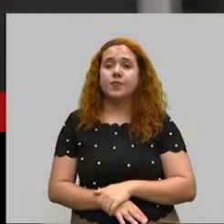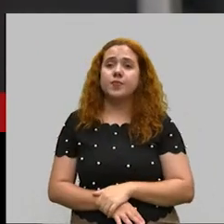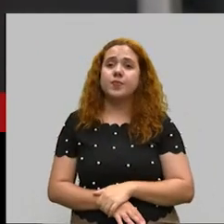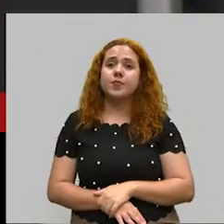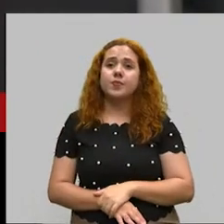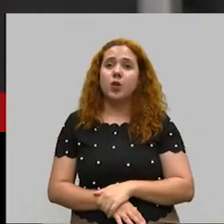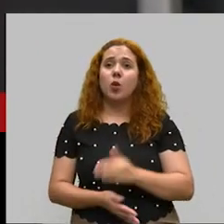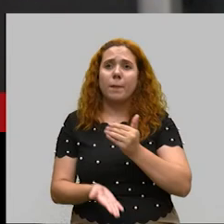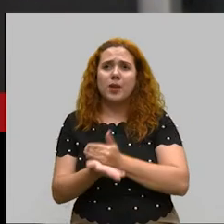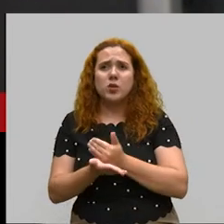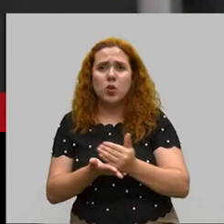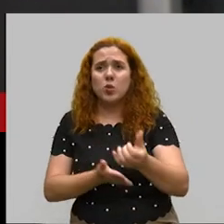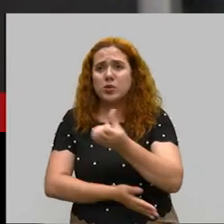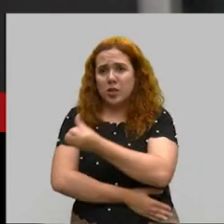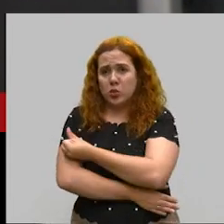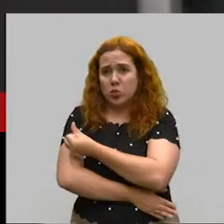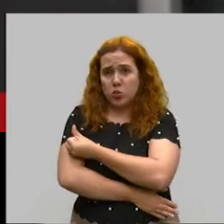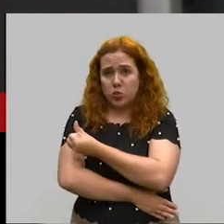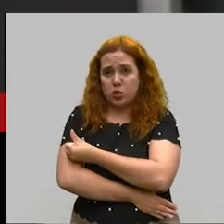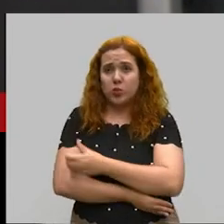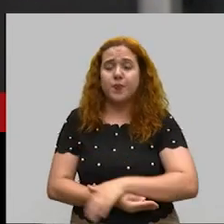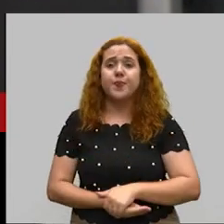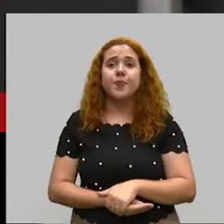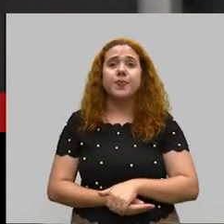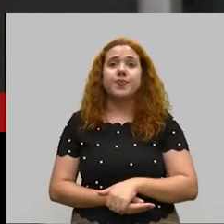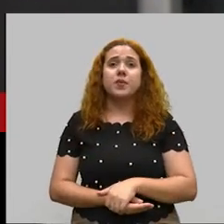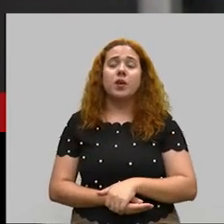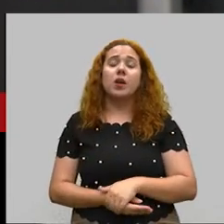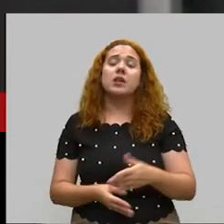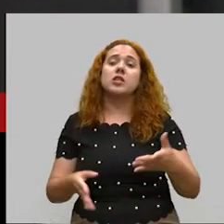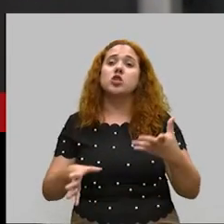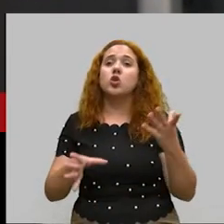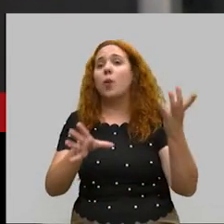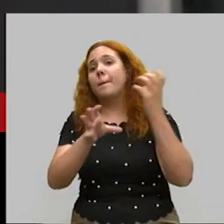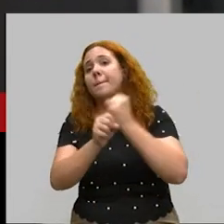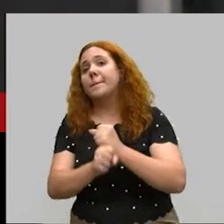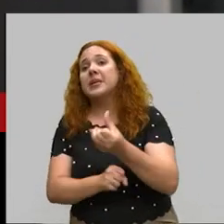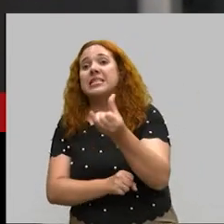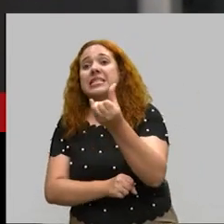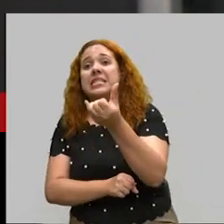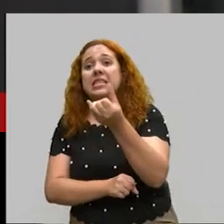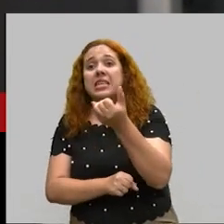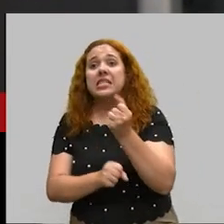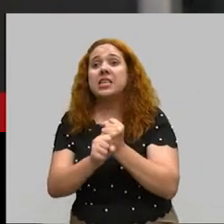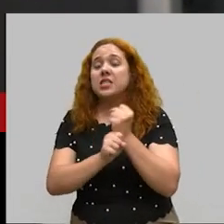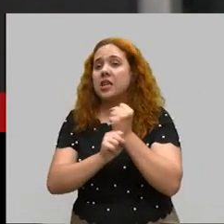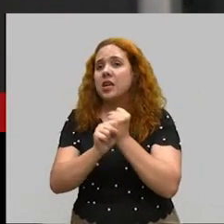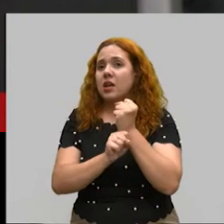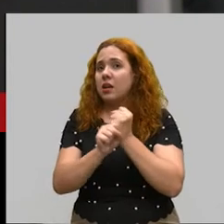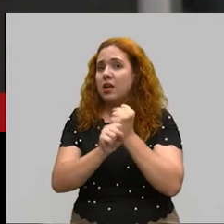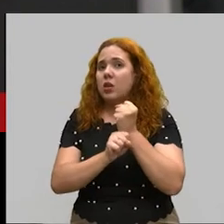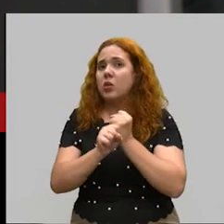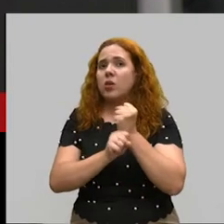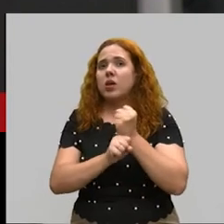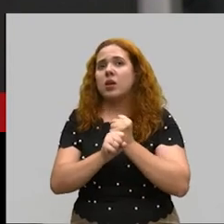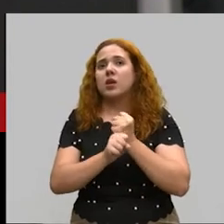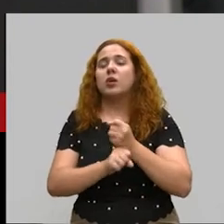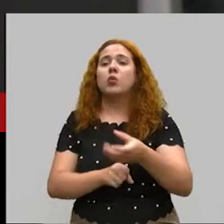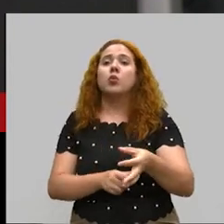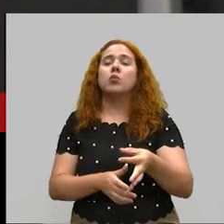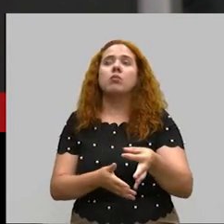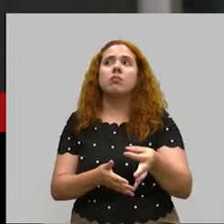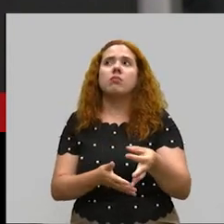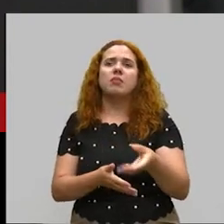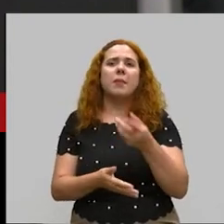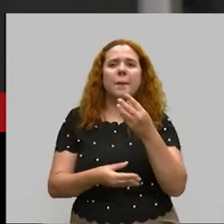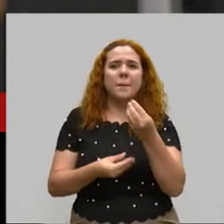eh esse ano fez 16 anos que a gente realiza o chá com poesia